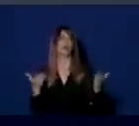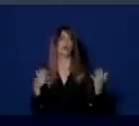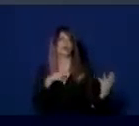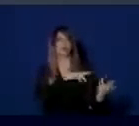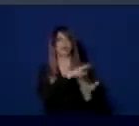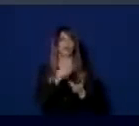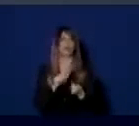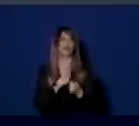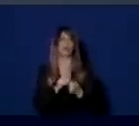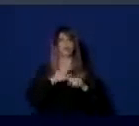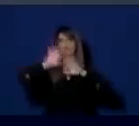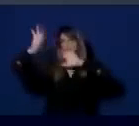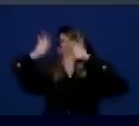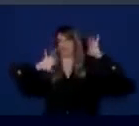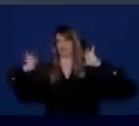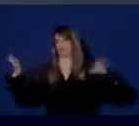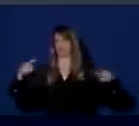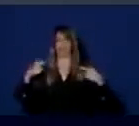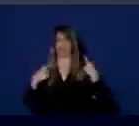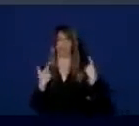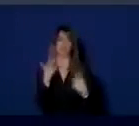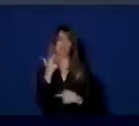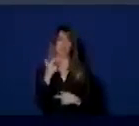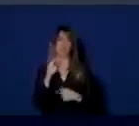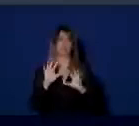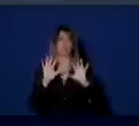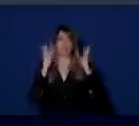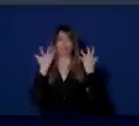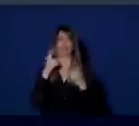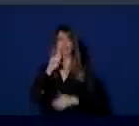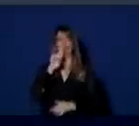mundo multipolar, não tem mais evento geopolítico.